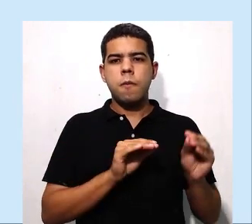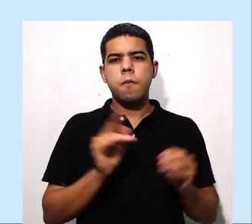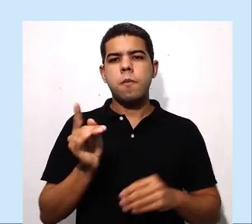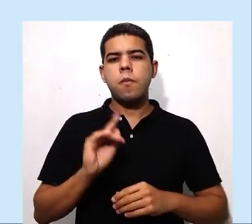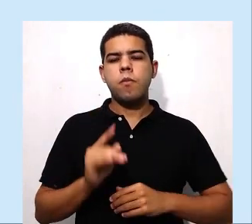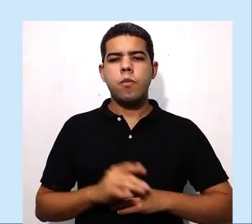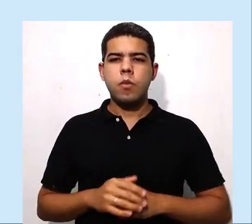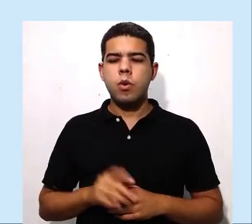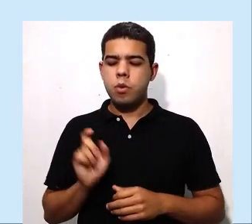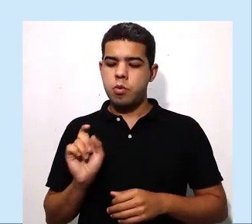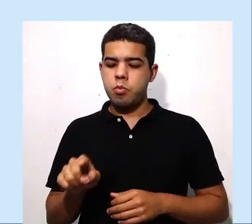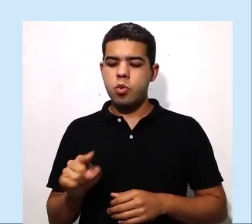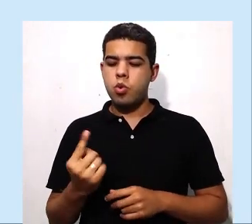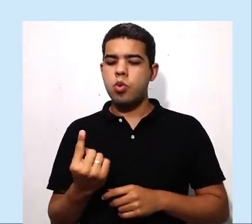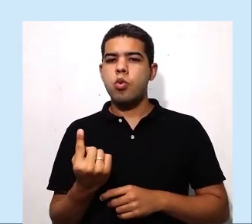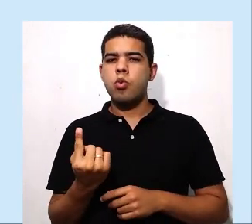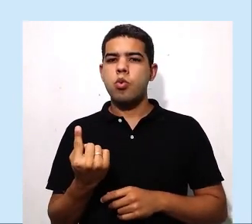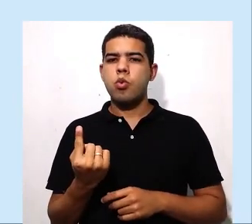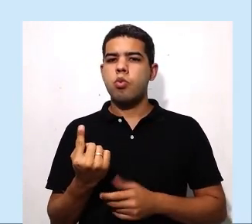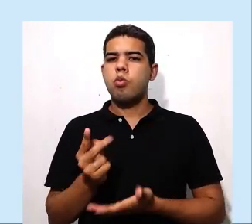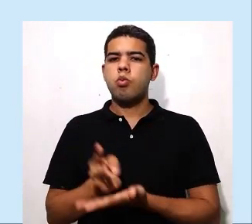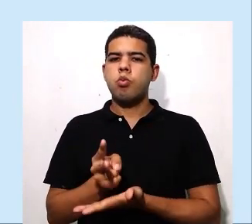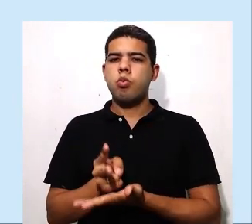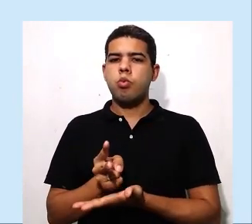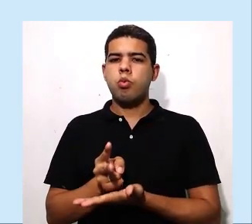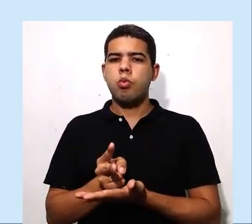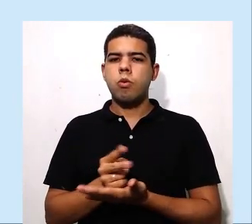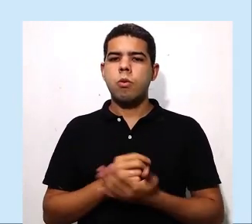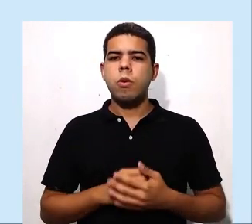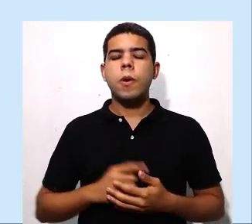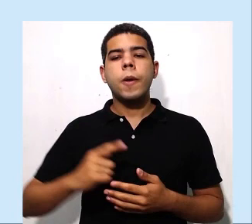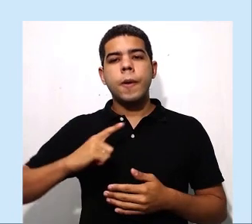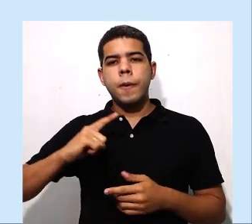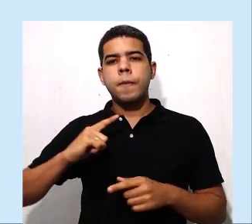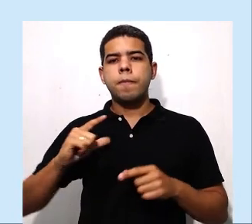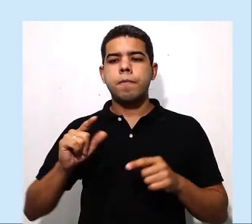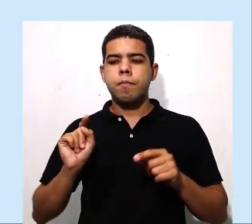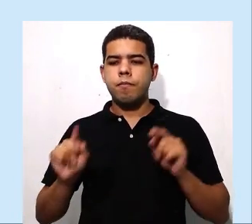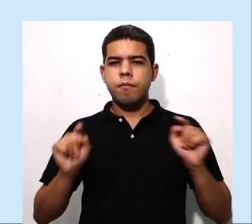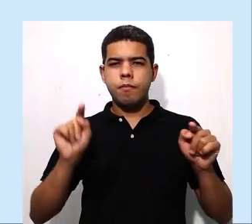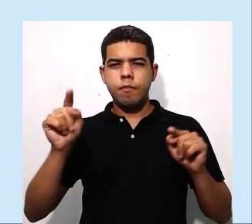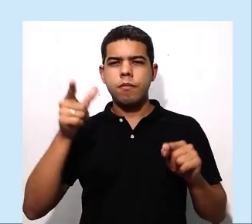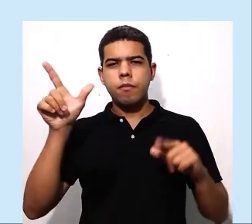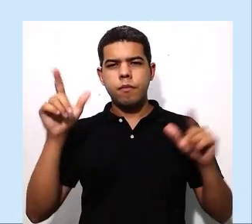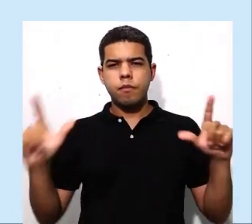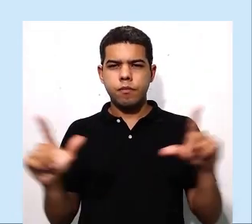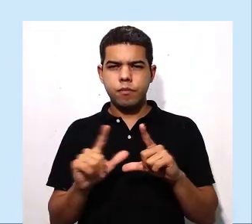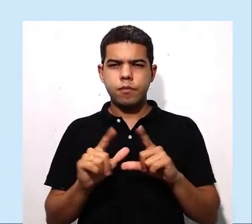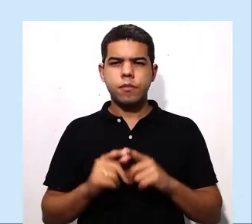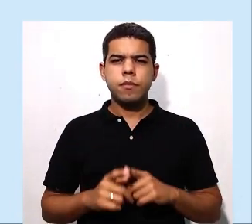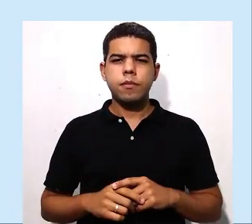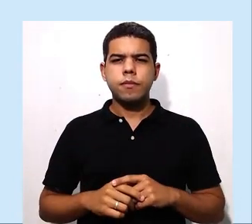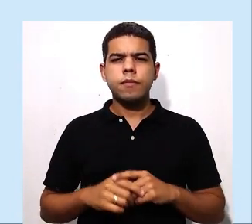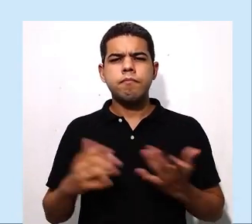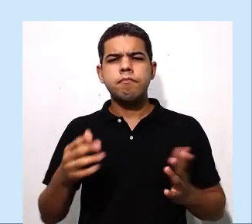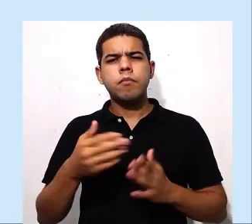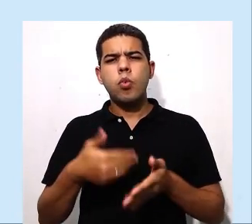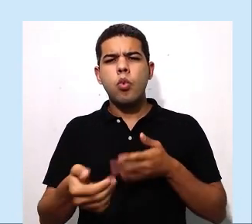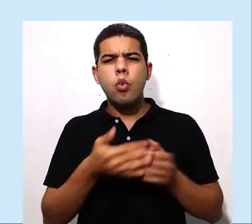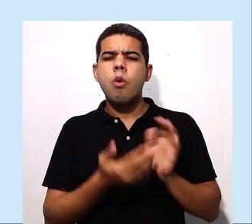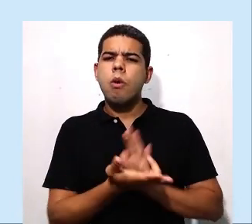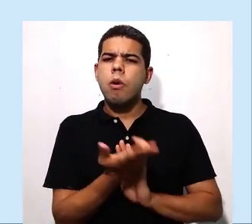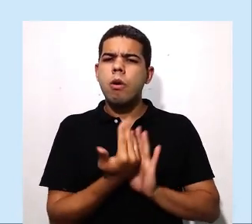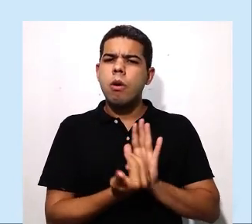que acontece é que os outros pontos eles vão reduzir pela metade. Então, qualquer figura que você vê, né, um exercício